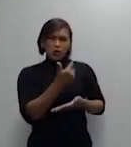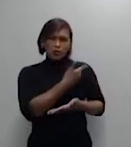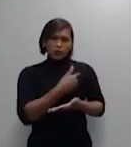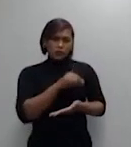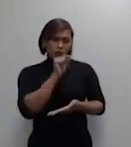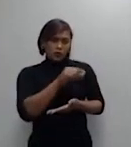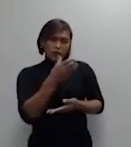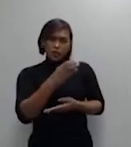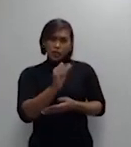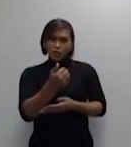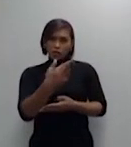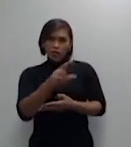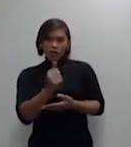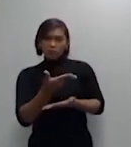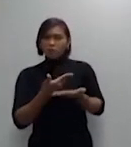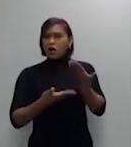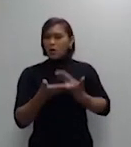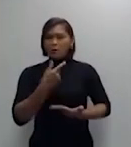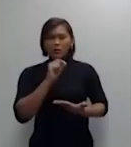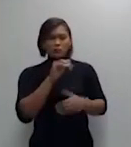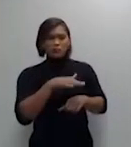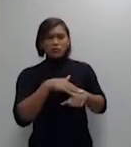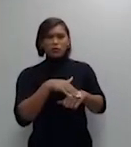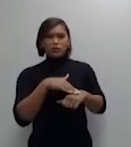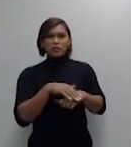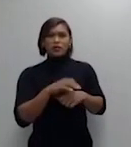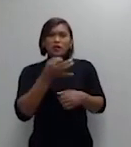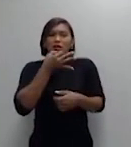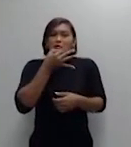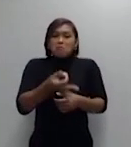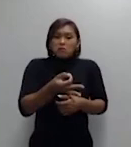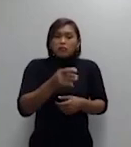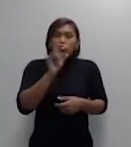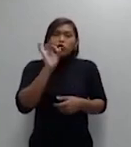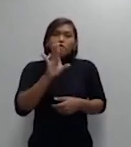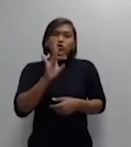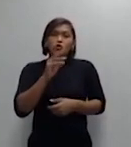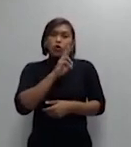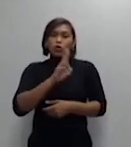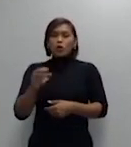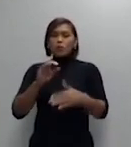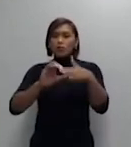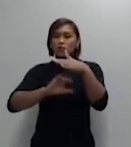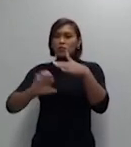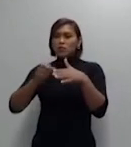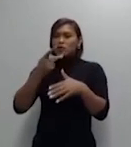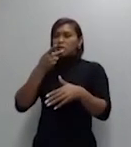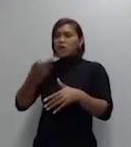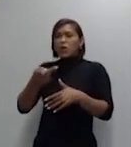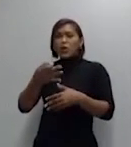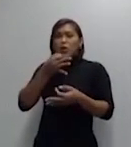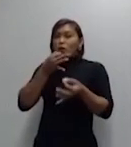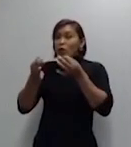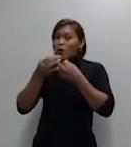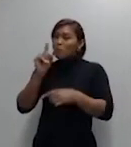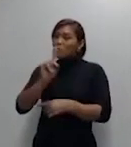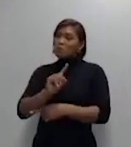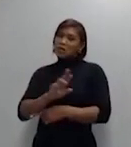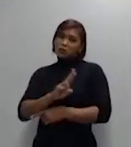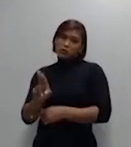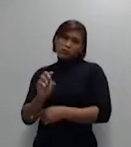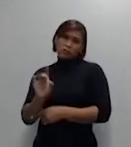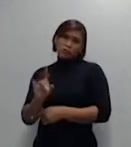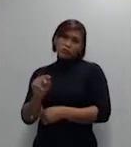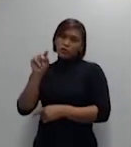Carlos Almeida não participa desse diário ele é mencionado por um empresário estou com o tem Berg Alencar que